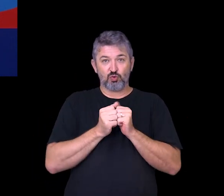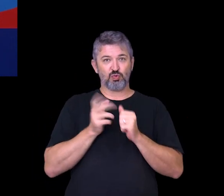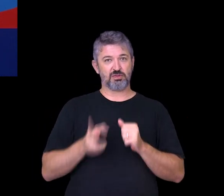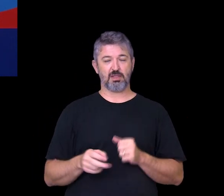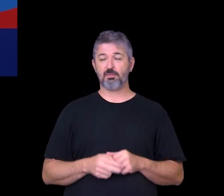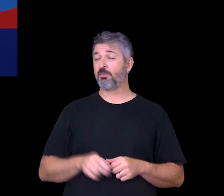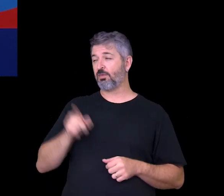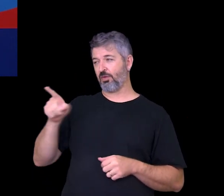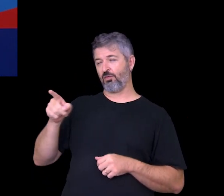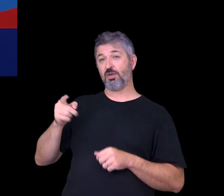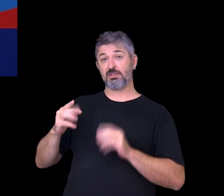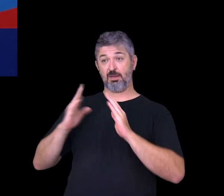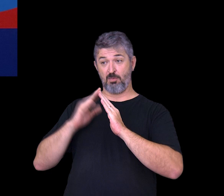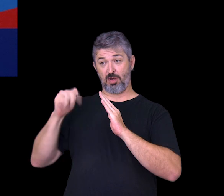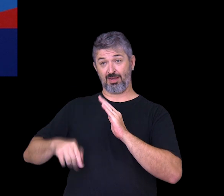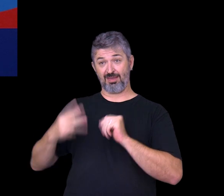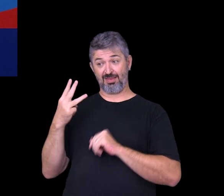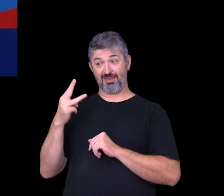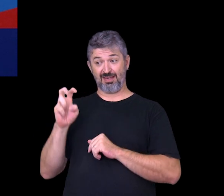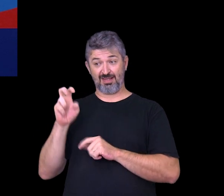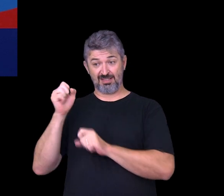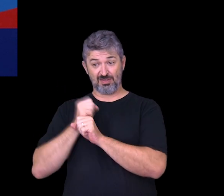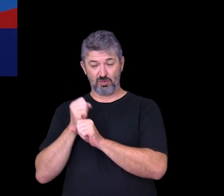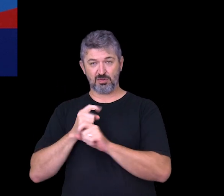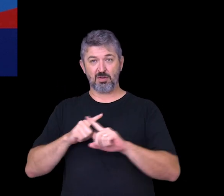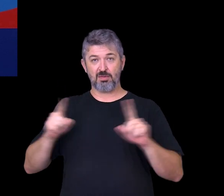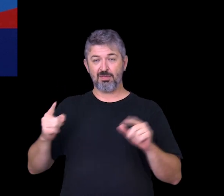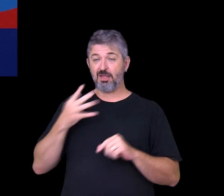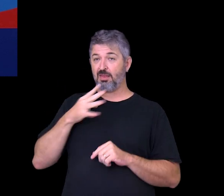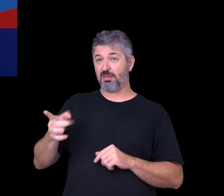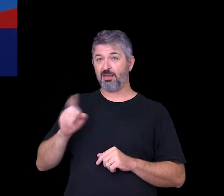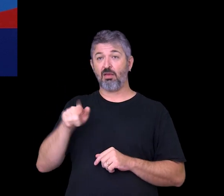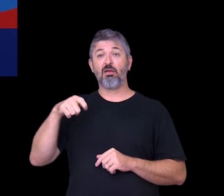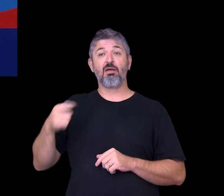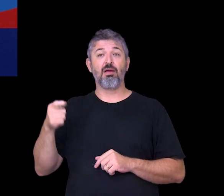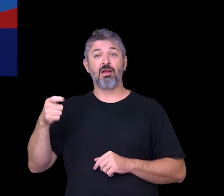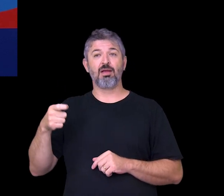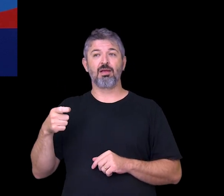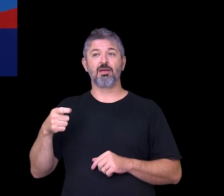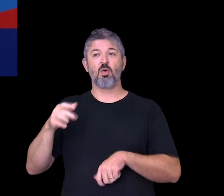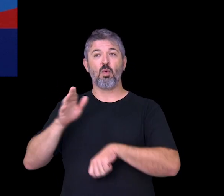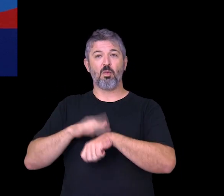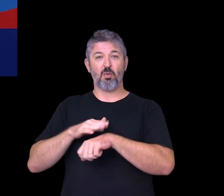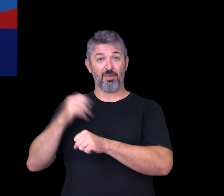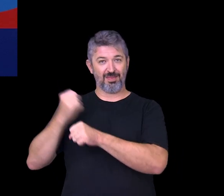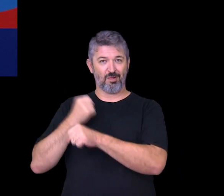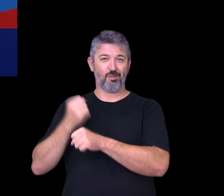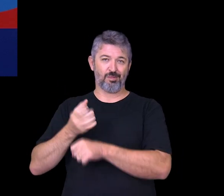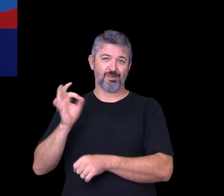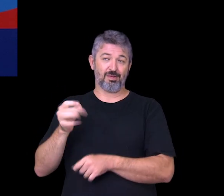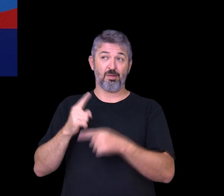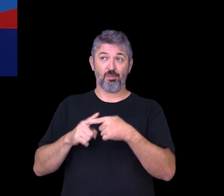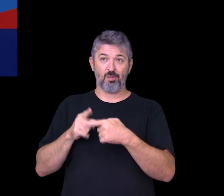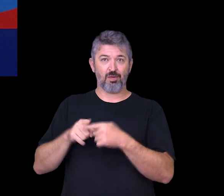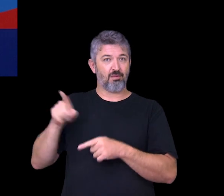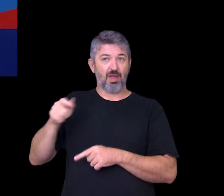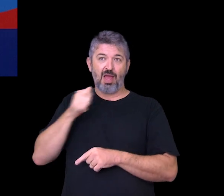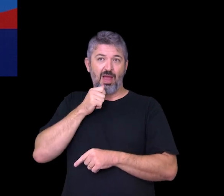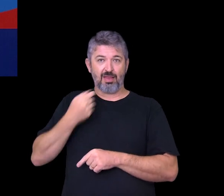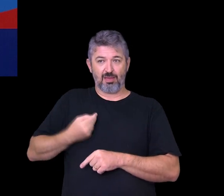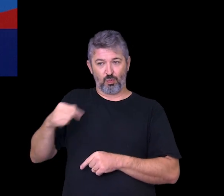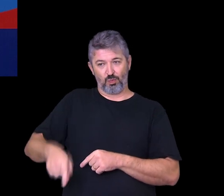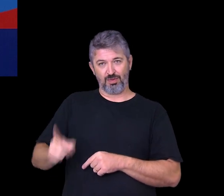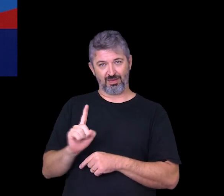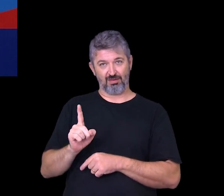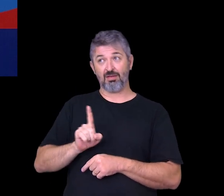anos aqui, mas não conheceu talvez o momento da construção, porque você ainda não estava aqui, estava